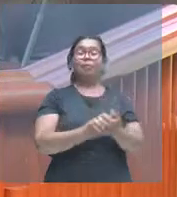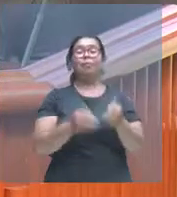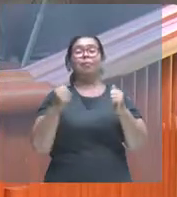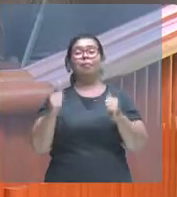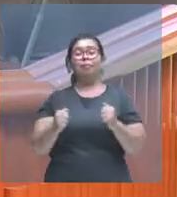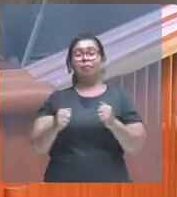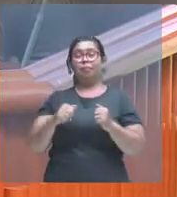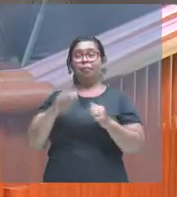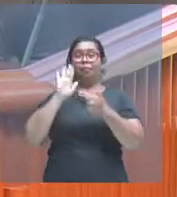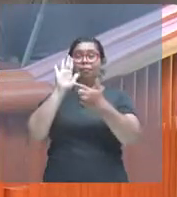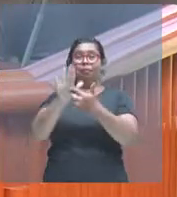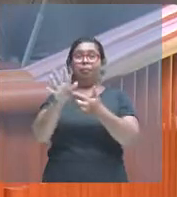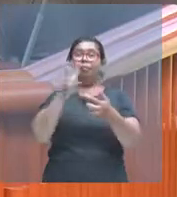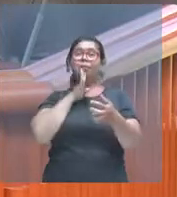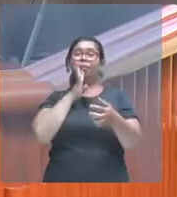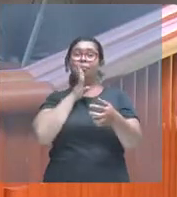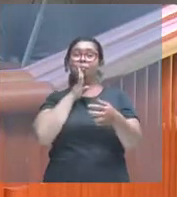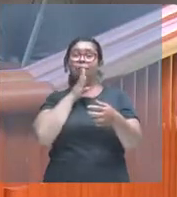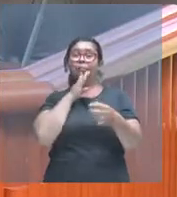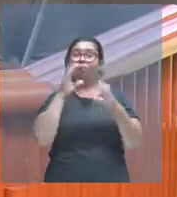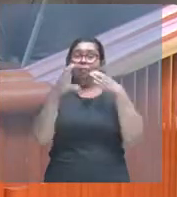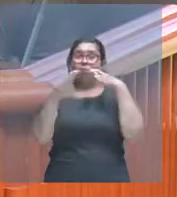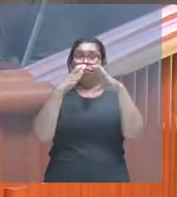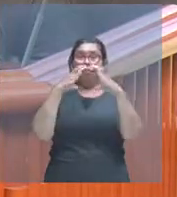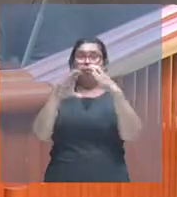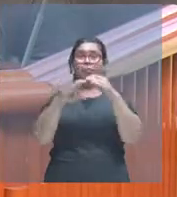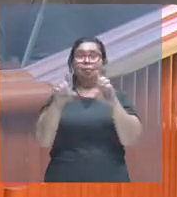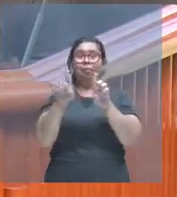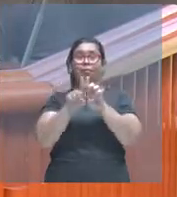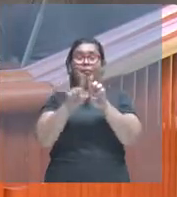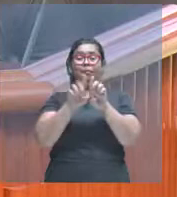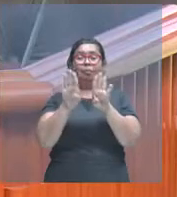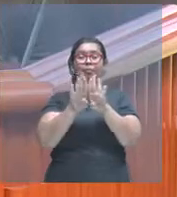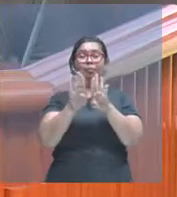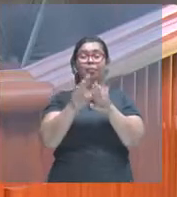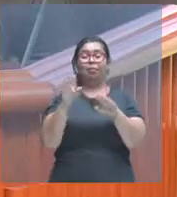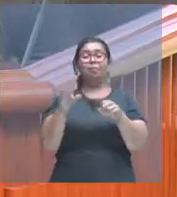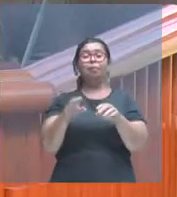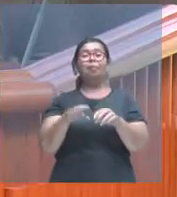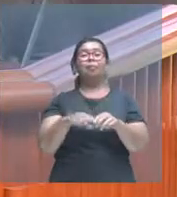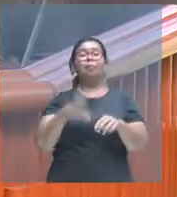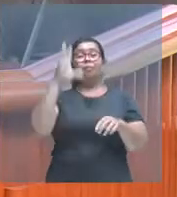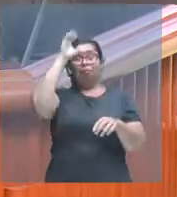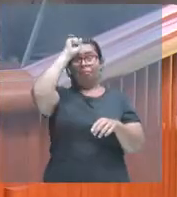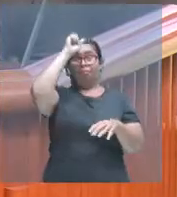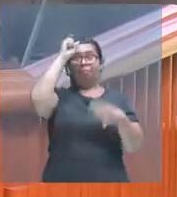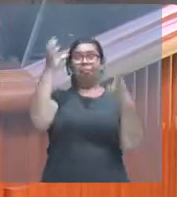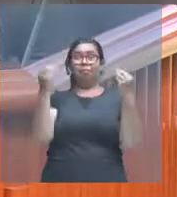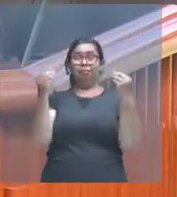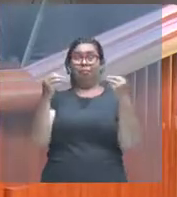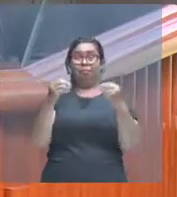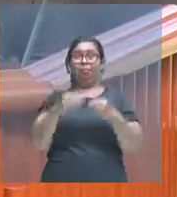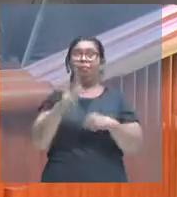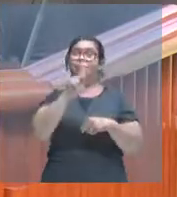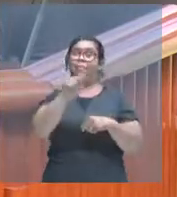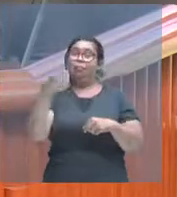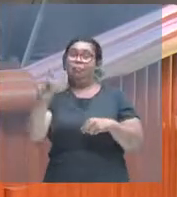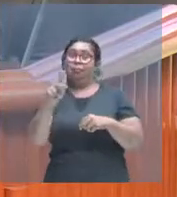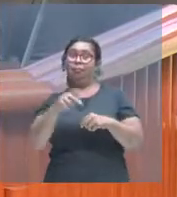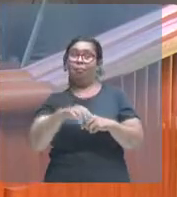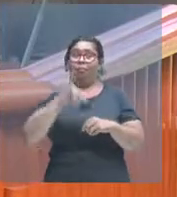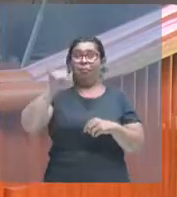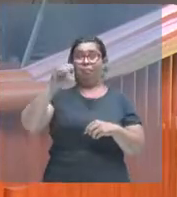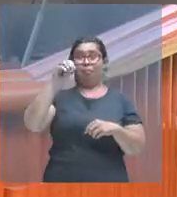seus conhecimentos de teoria musical, assim como, com certeza também, muito aprendeu com o nosso mestre.